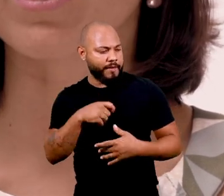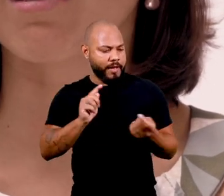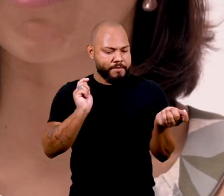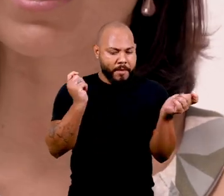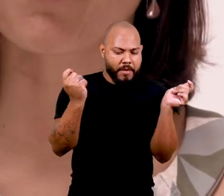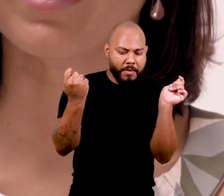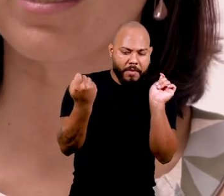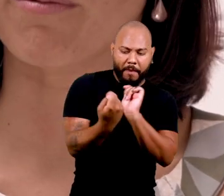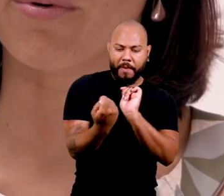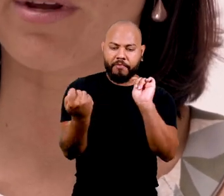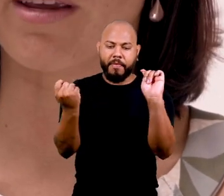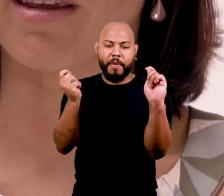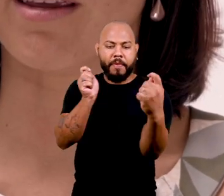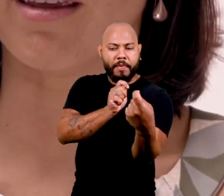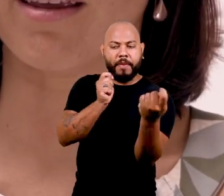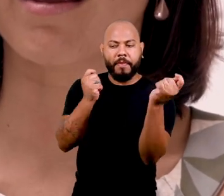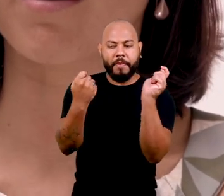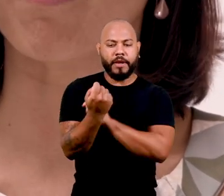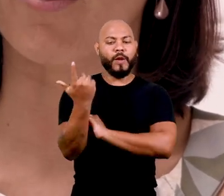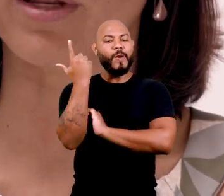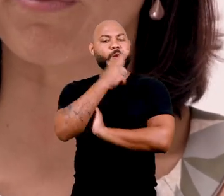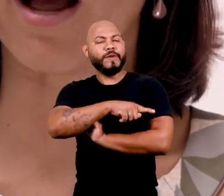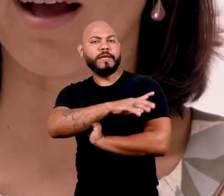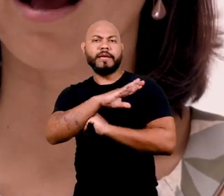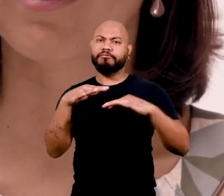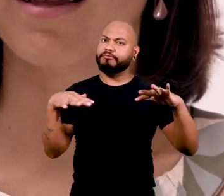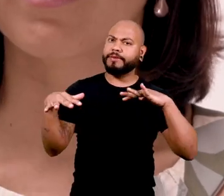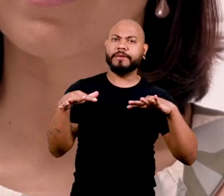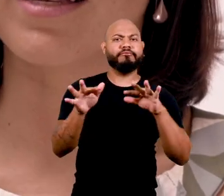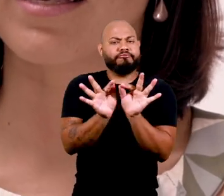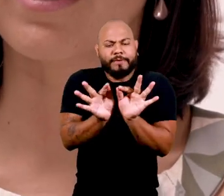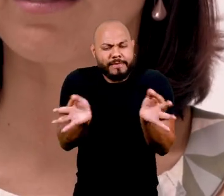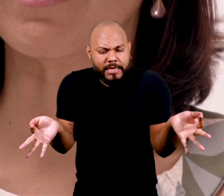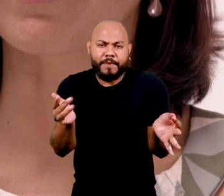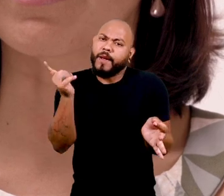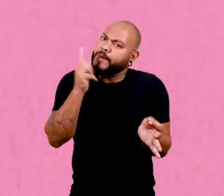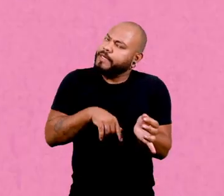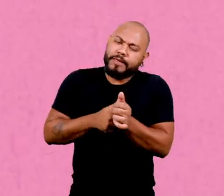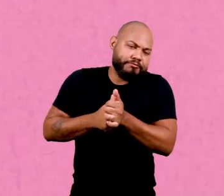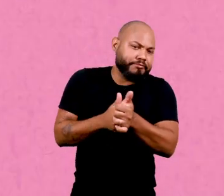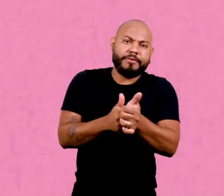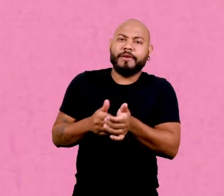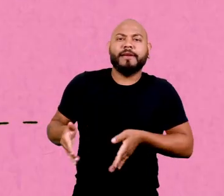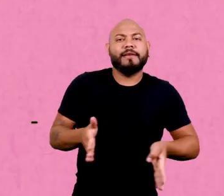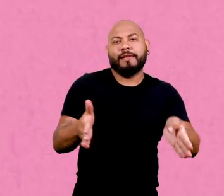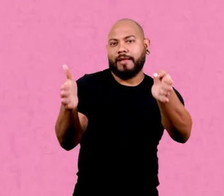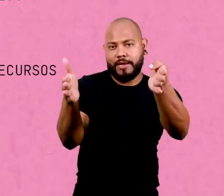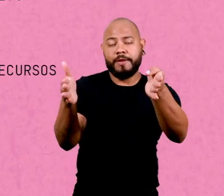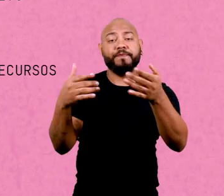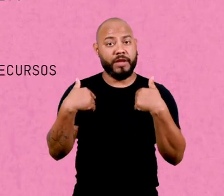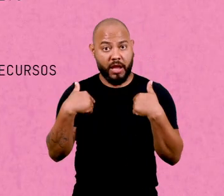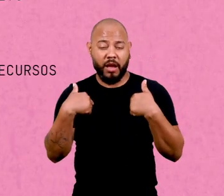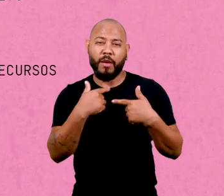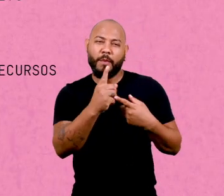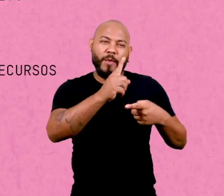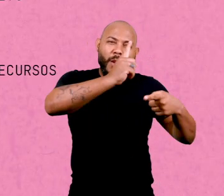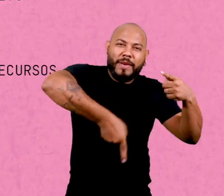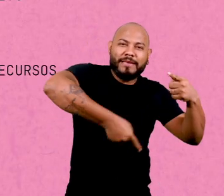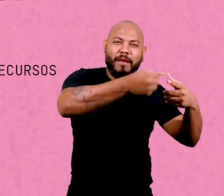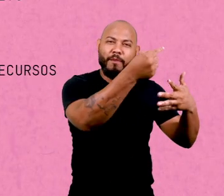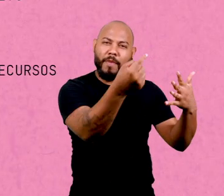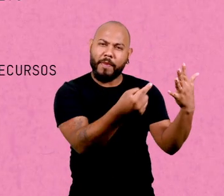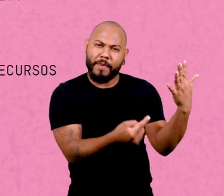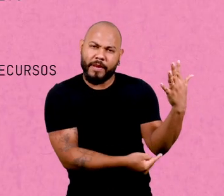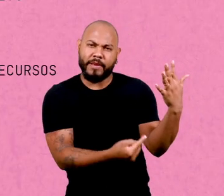para conseguir fazer o mínimo que pode para ir seguir adiante. Eu sou contra a proibição